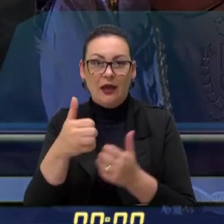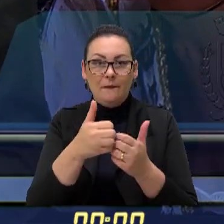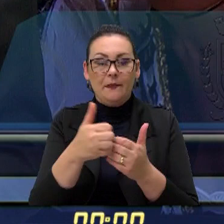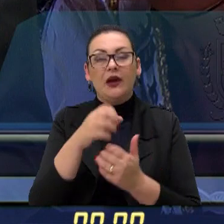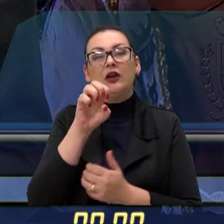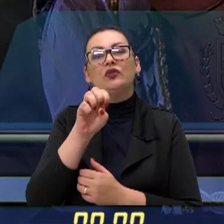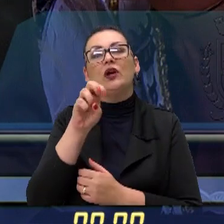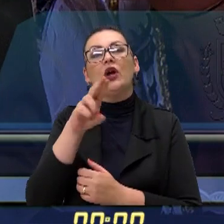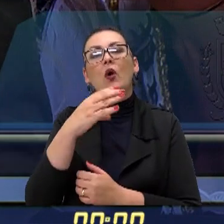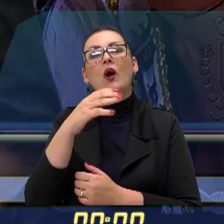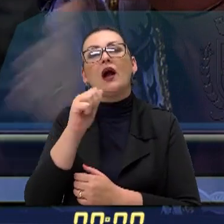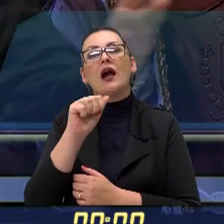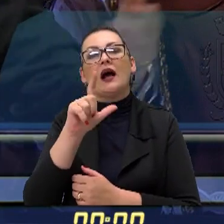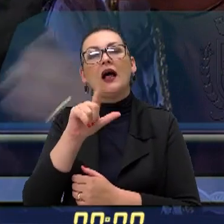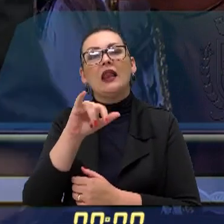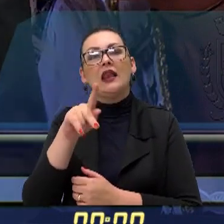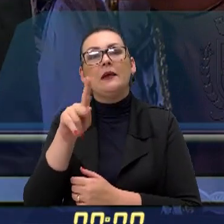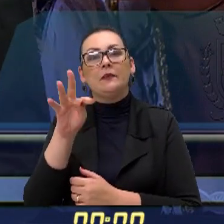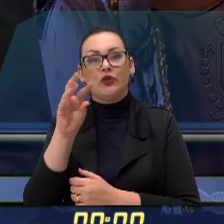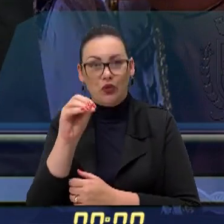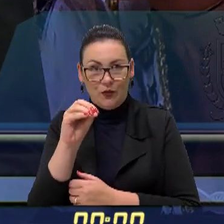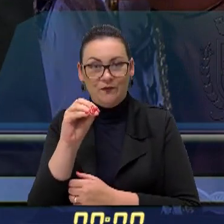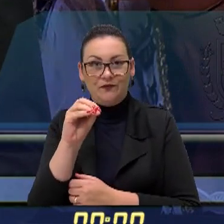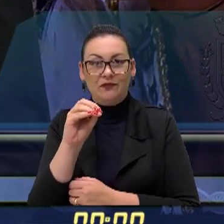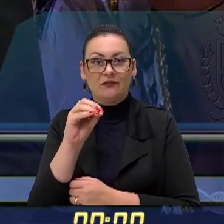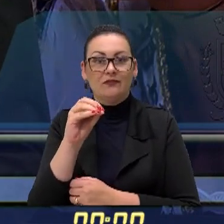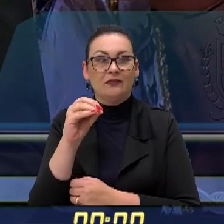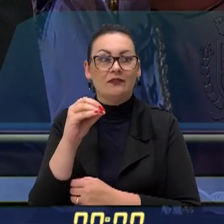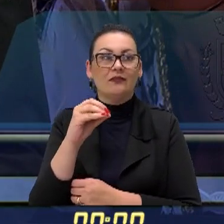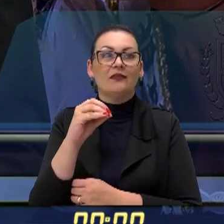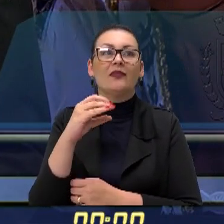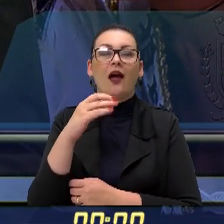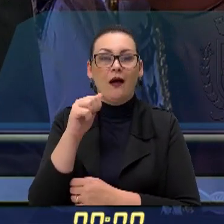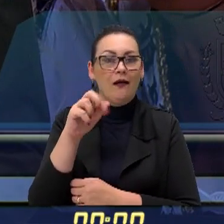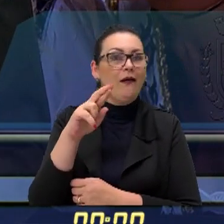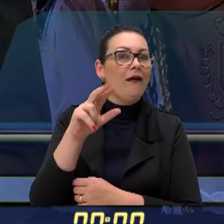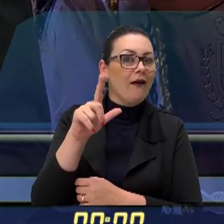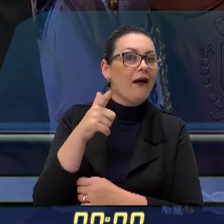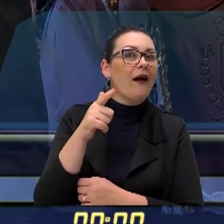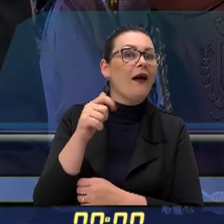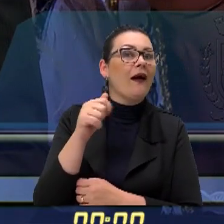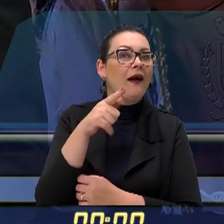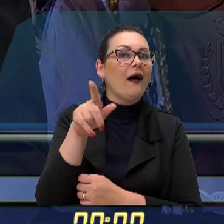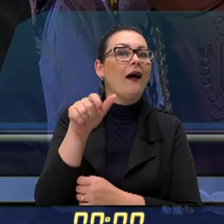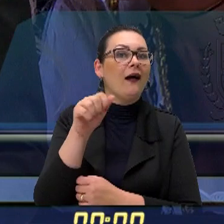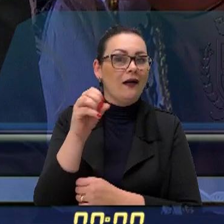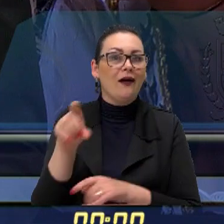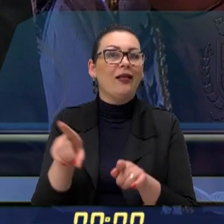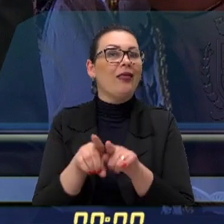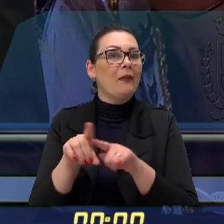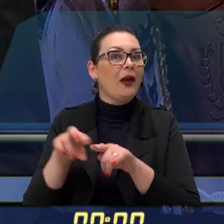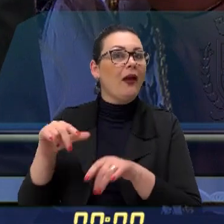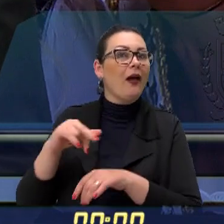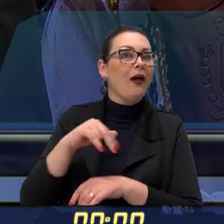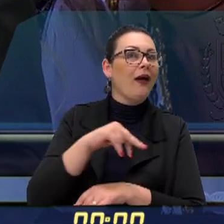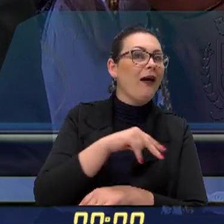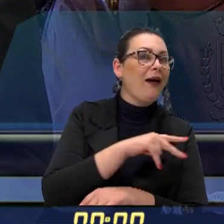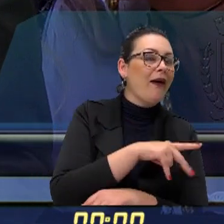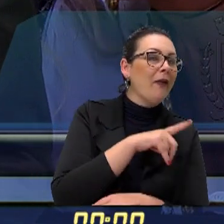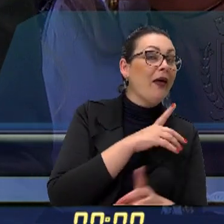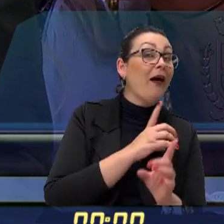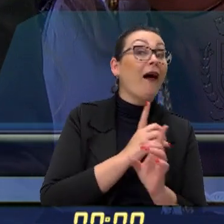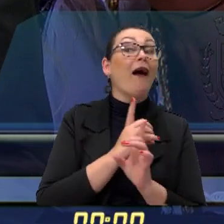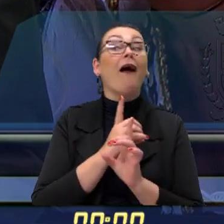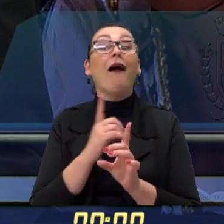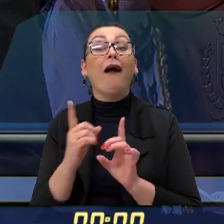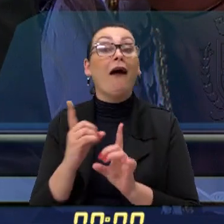né? No bairro Progresso. O Carlão também está caminhando muito, temos nos encontrado aí nas